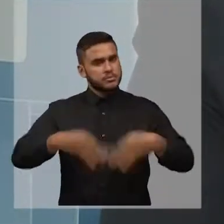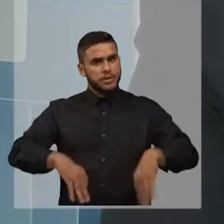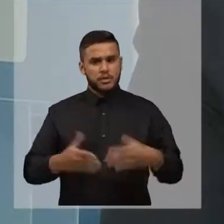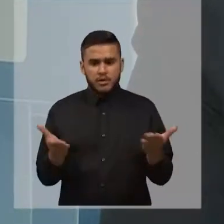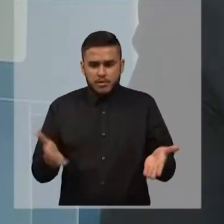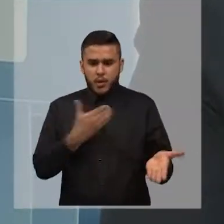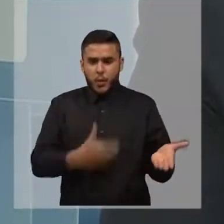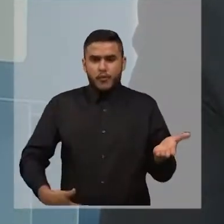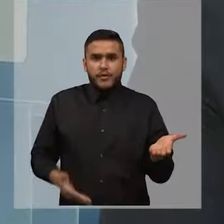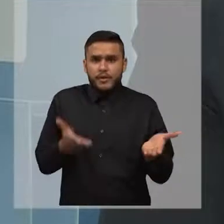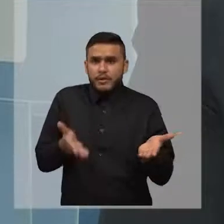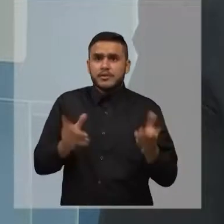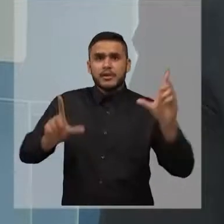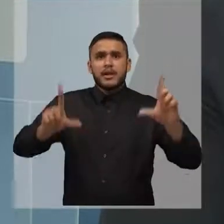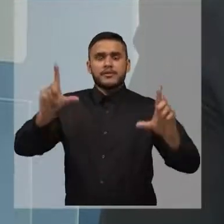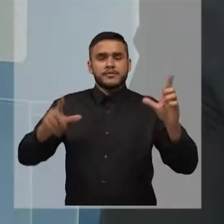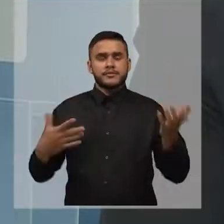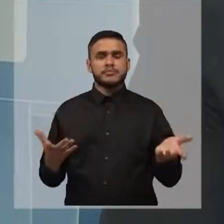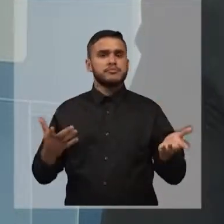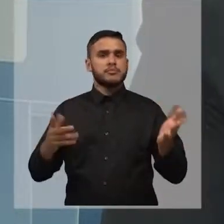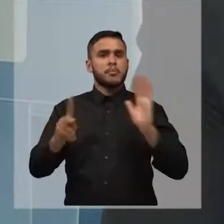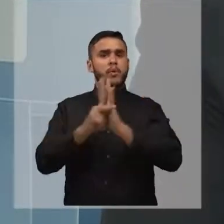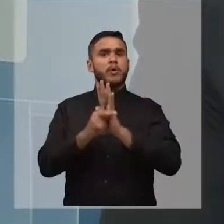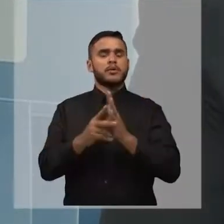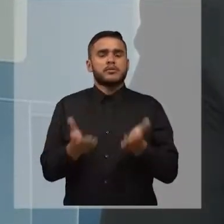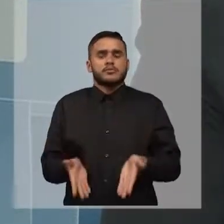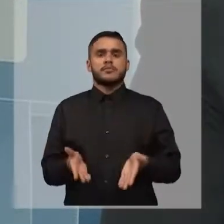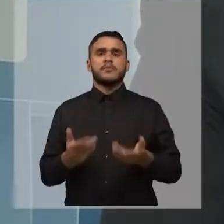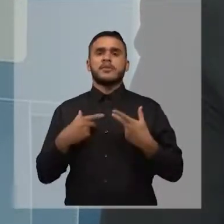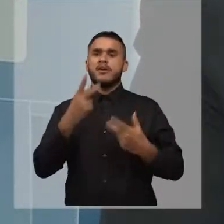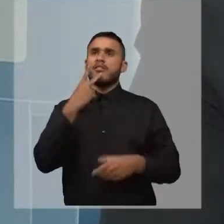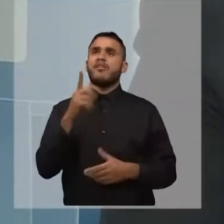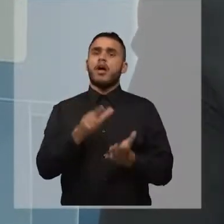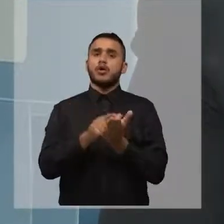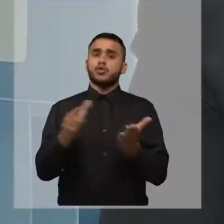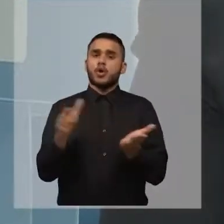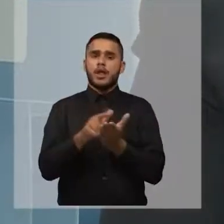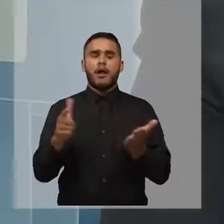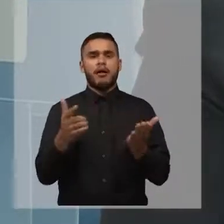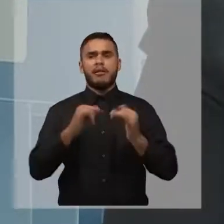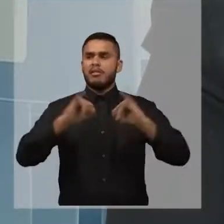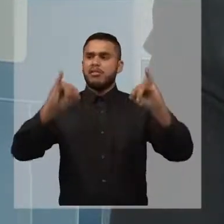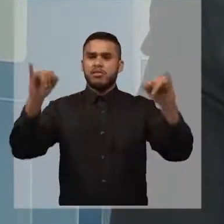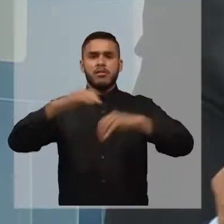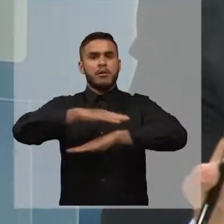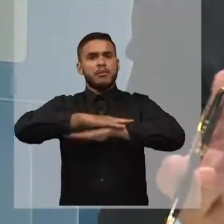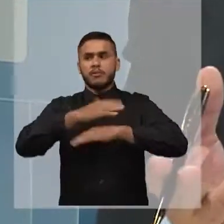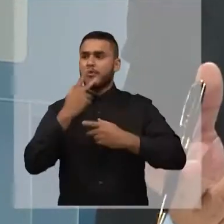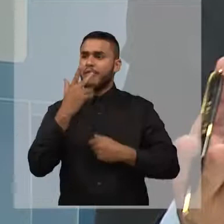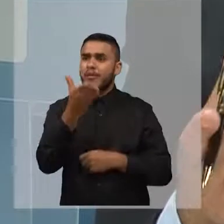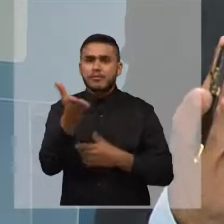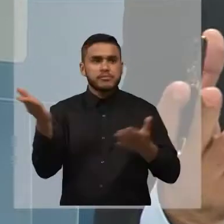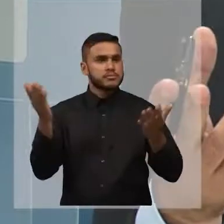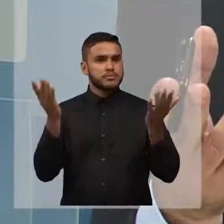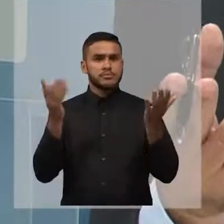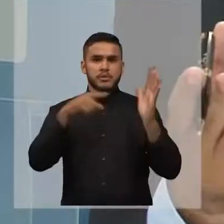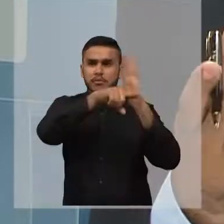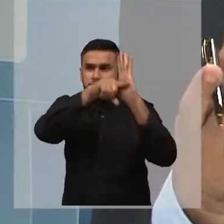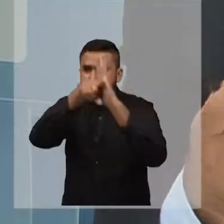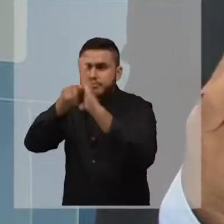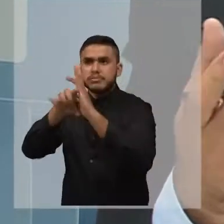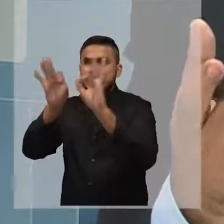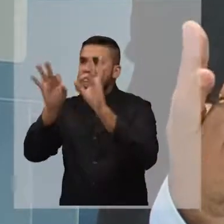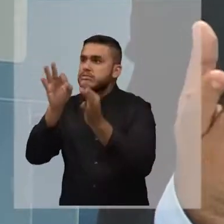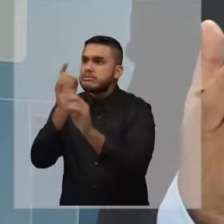minha marca de fazer jornalismo. Eu acho que ele não faz mais nada de excepcional, além da obrigação da gente. E hoje, mais do que nunca, porque hoje